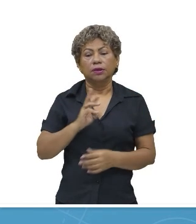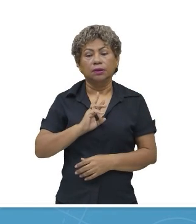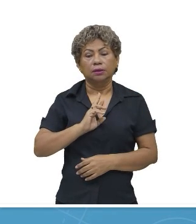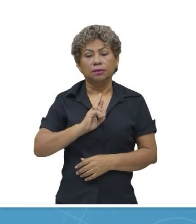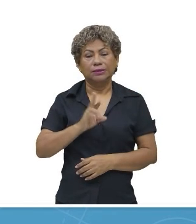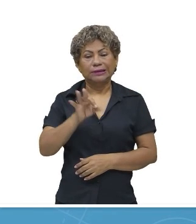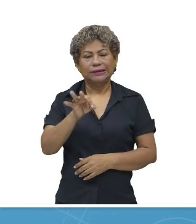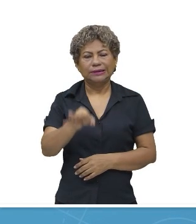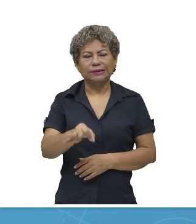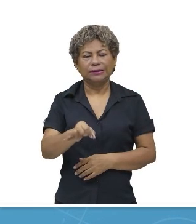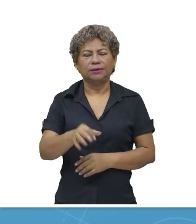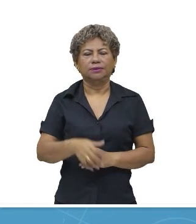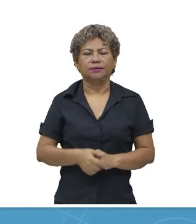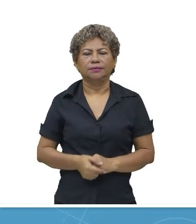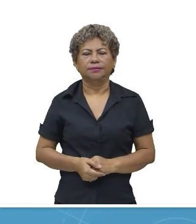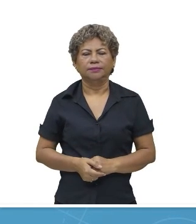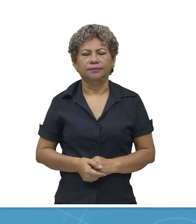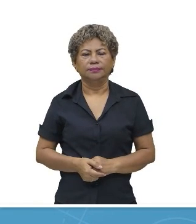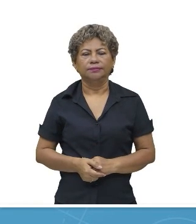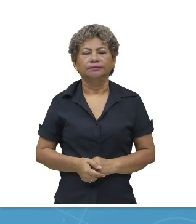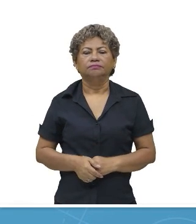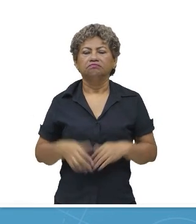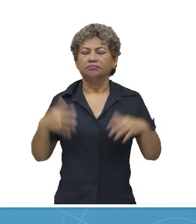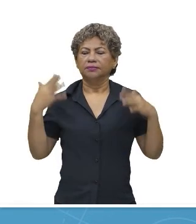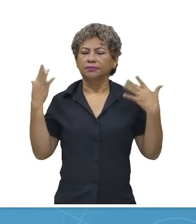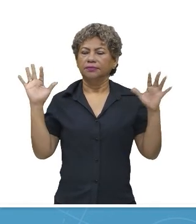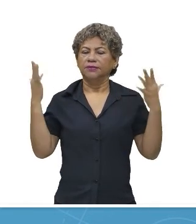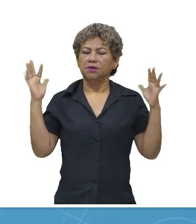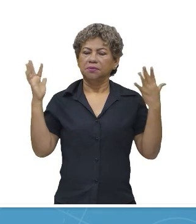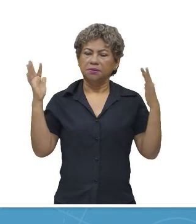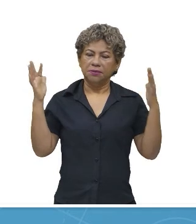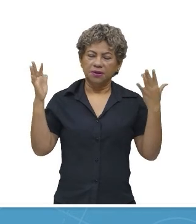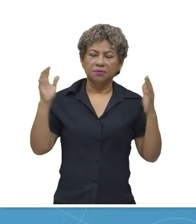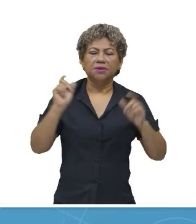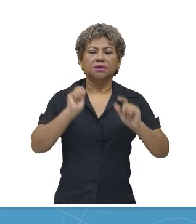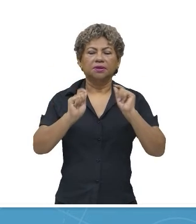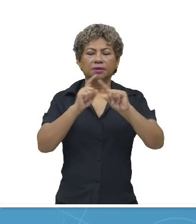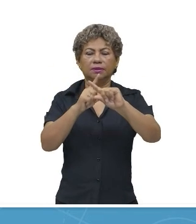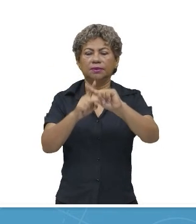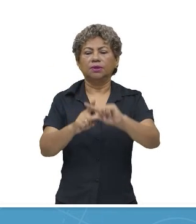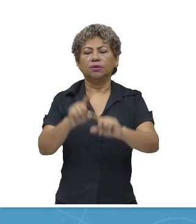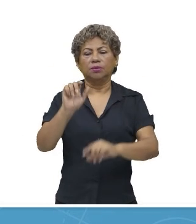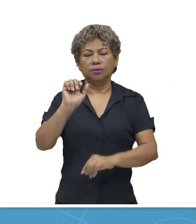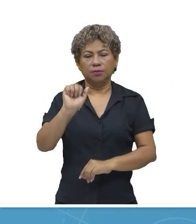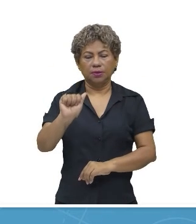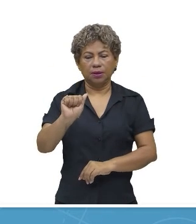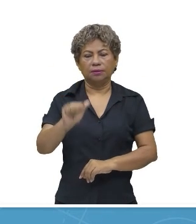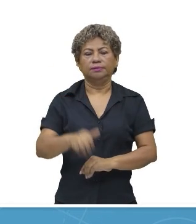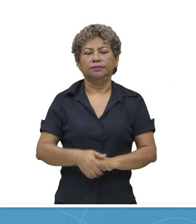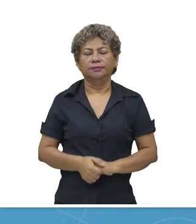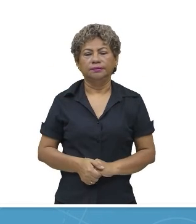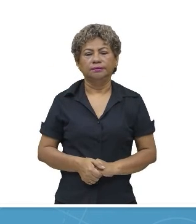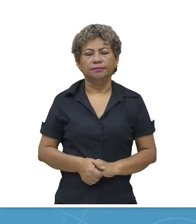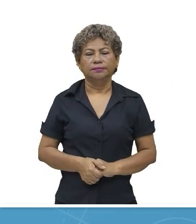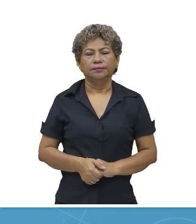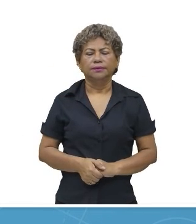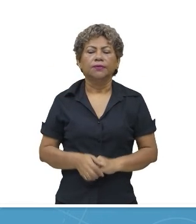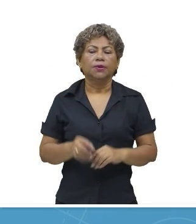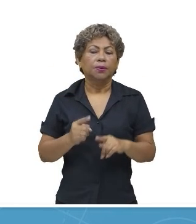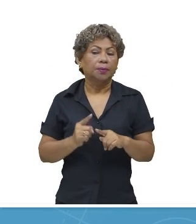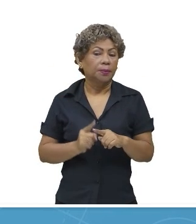resposta. Temos aí, olha só, resposta letra A, que a maioria respondeu, né? Por